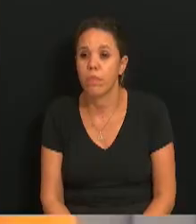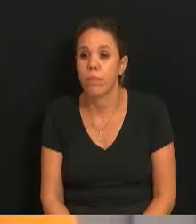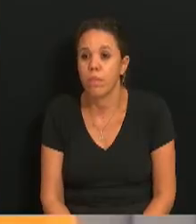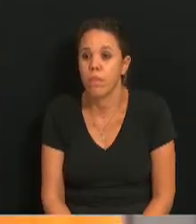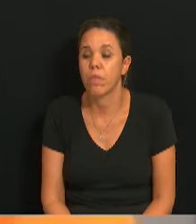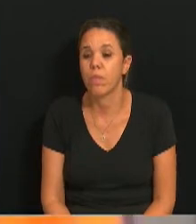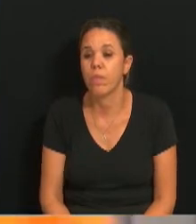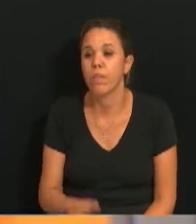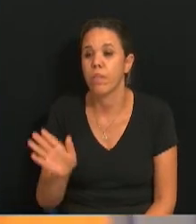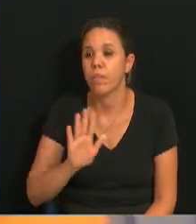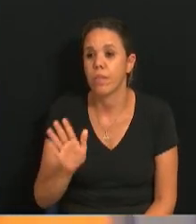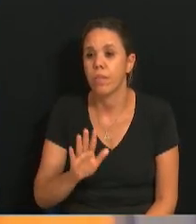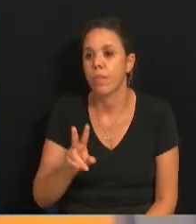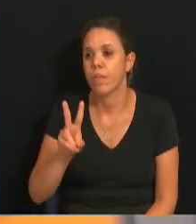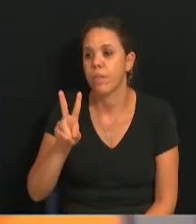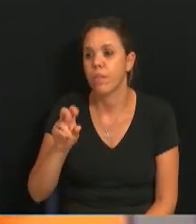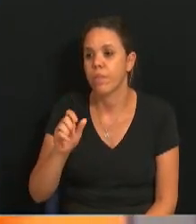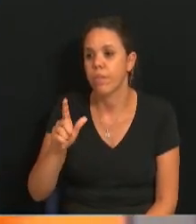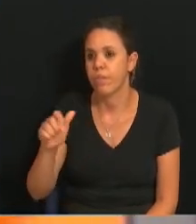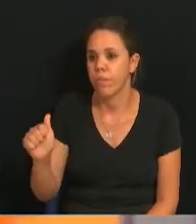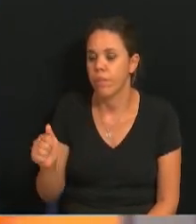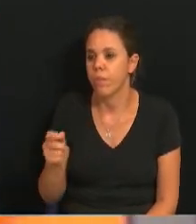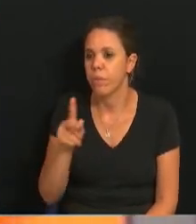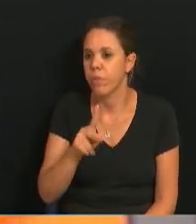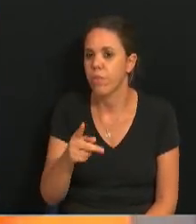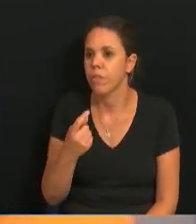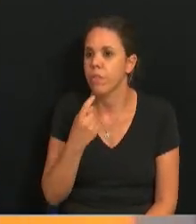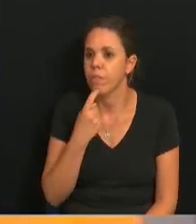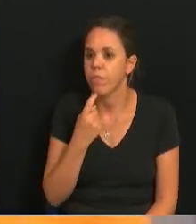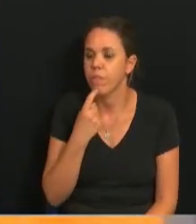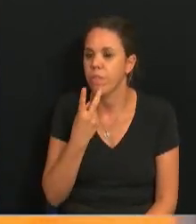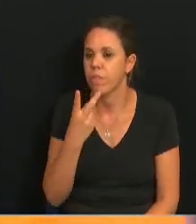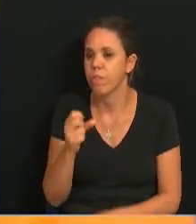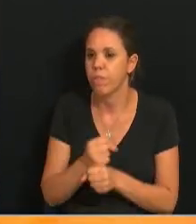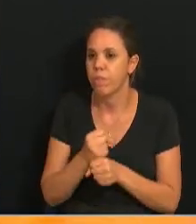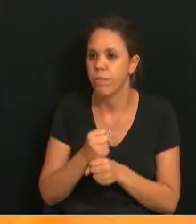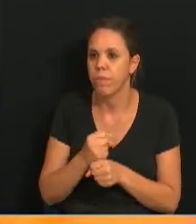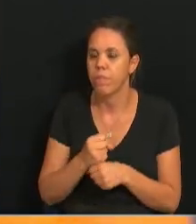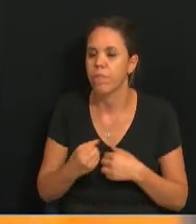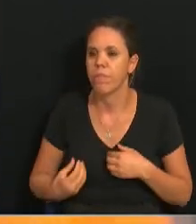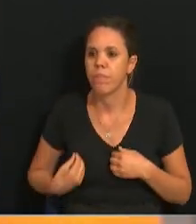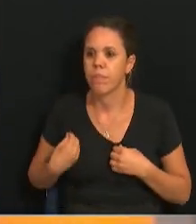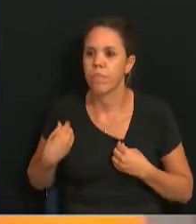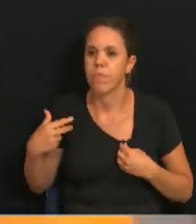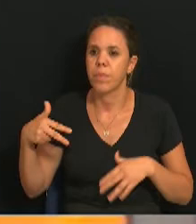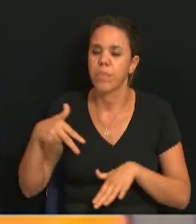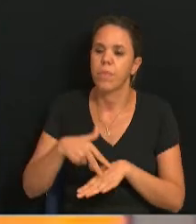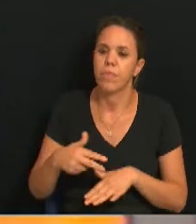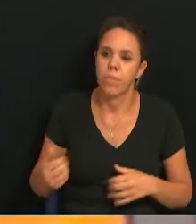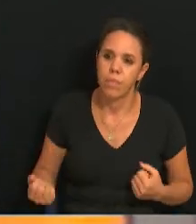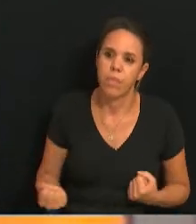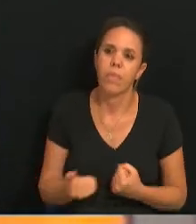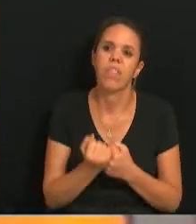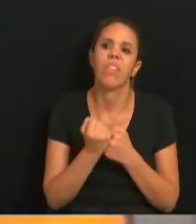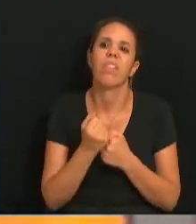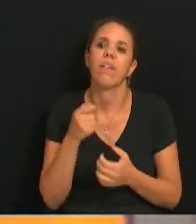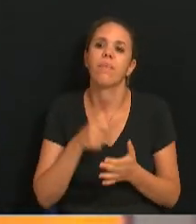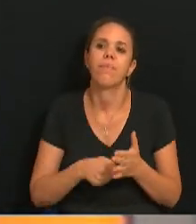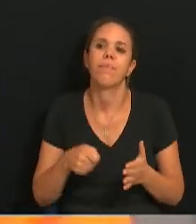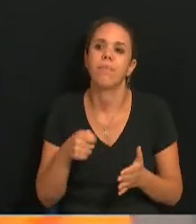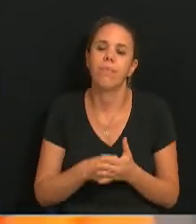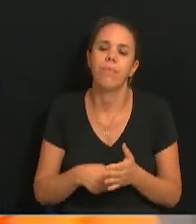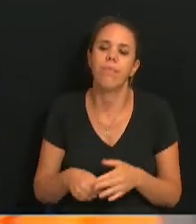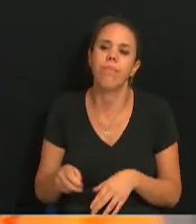Olá, eu sou a Wanda, professora de Campinas há 20 anos. E eu estou aqui em apoio à luta das